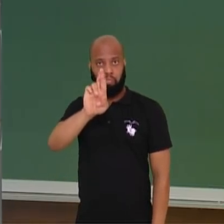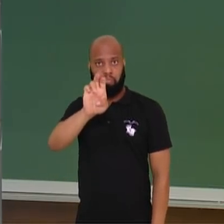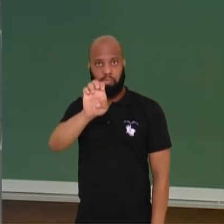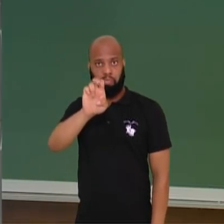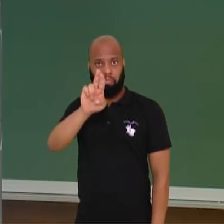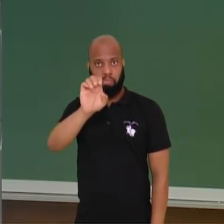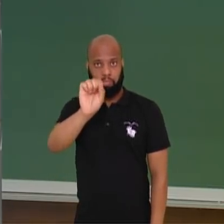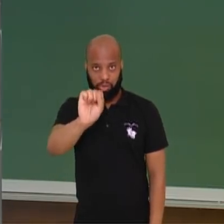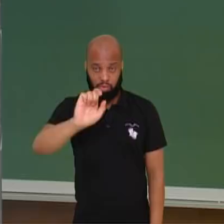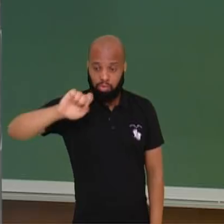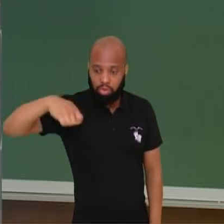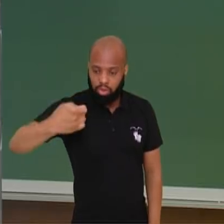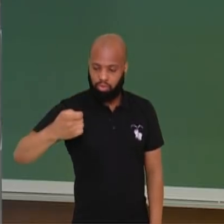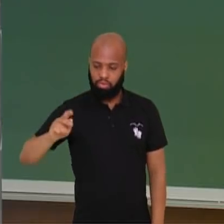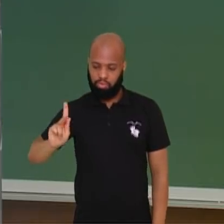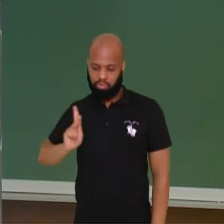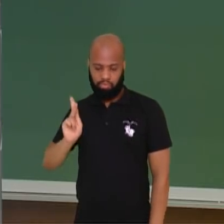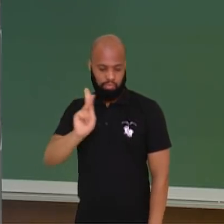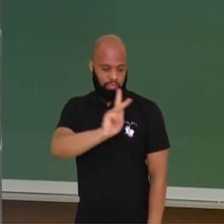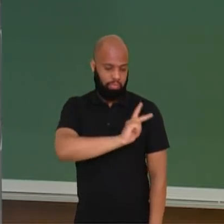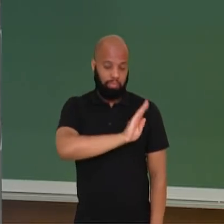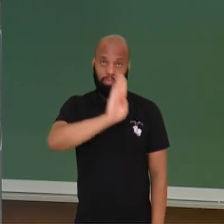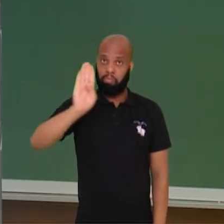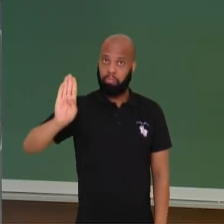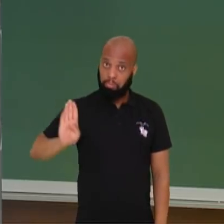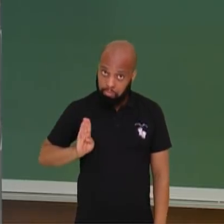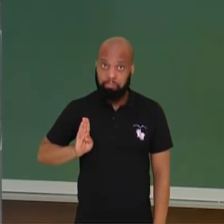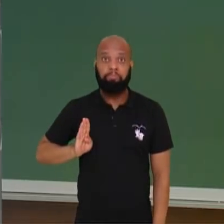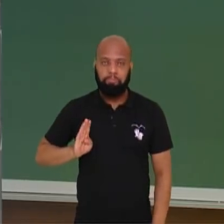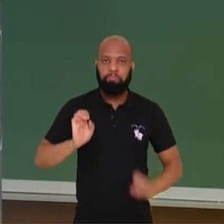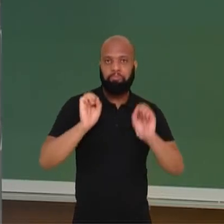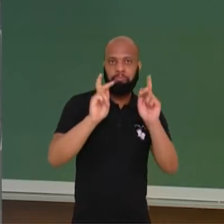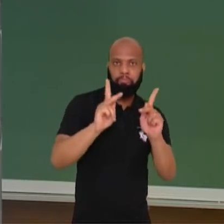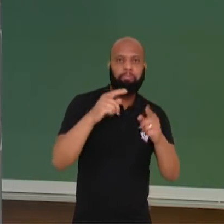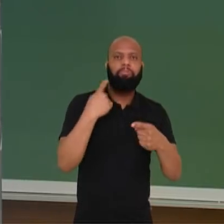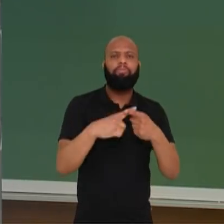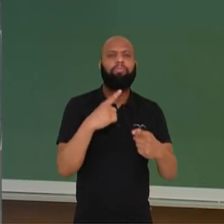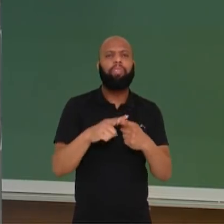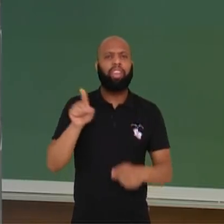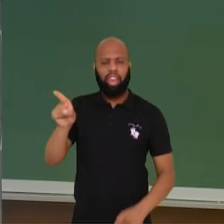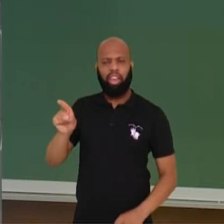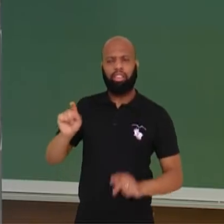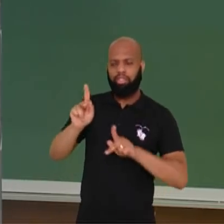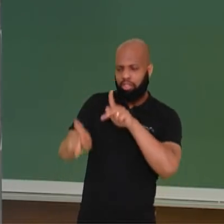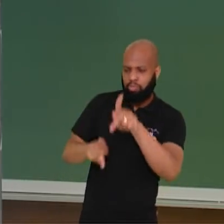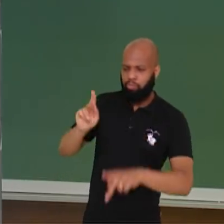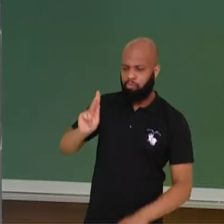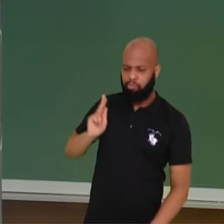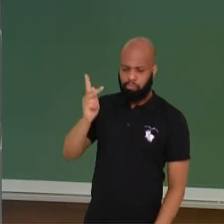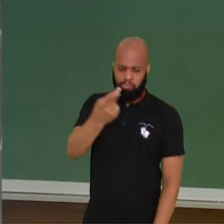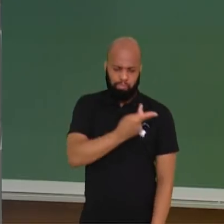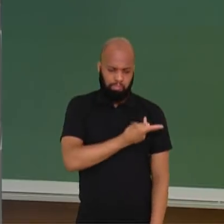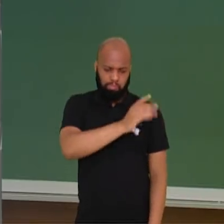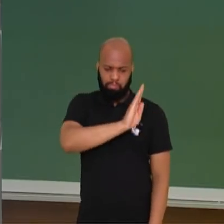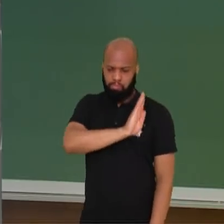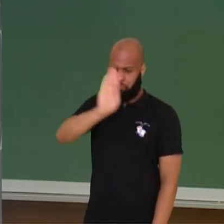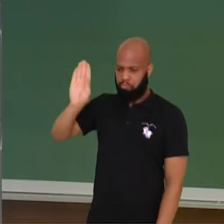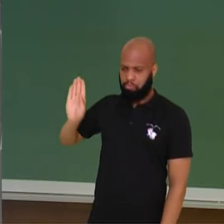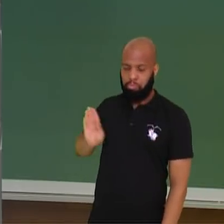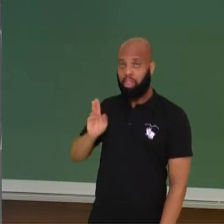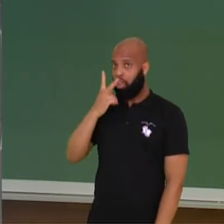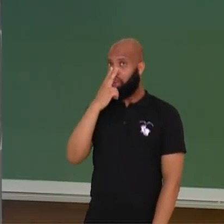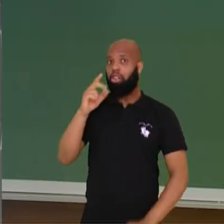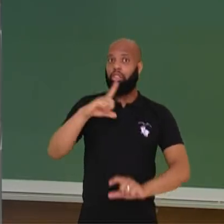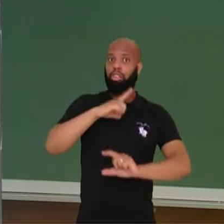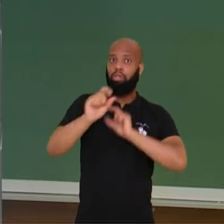Deus é um só. Religião de revelação é esse tipo, que o povo julga ter recebido do próprio Deus as